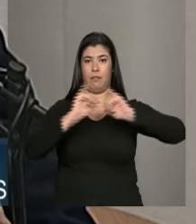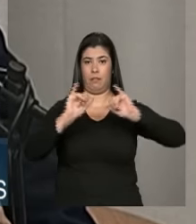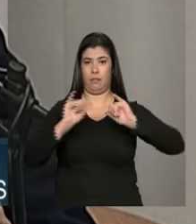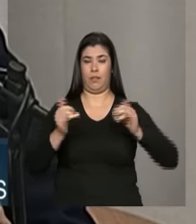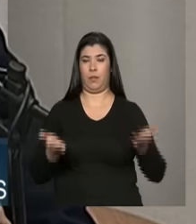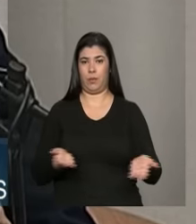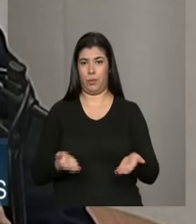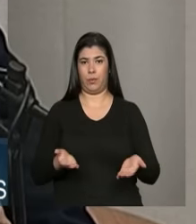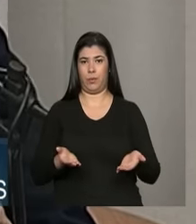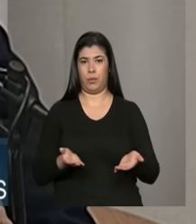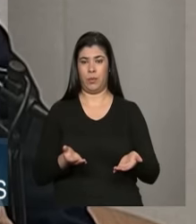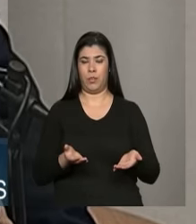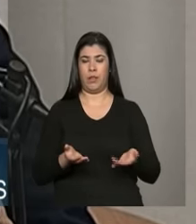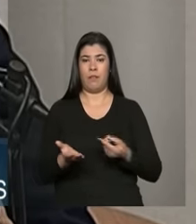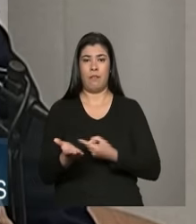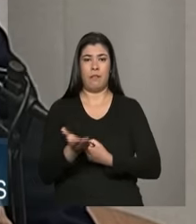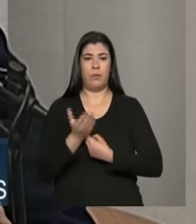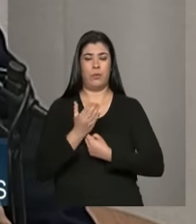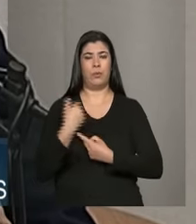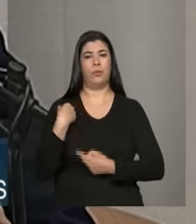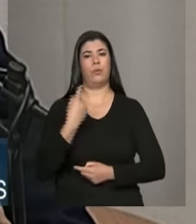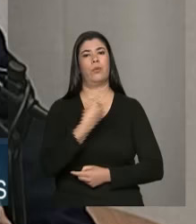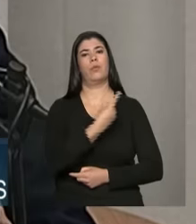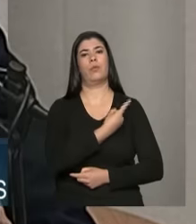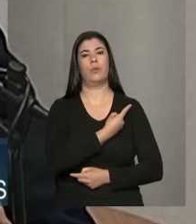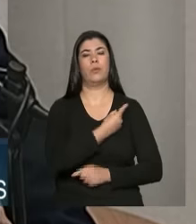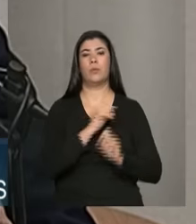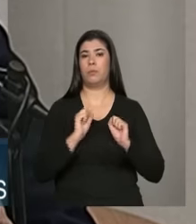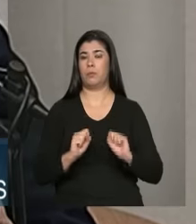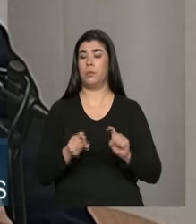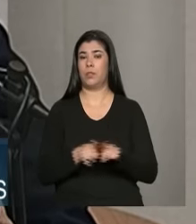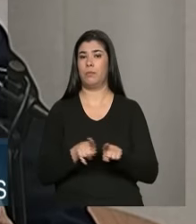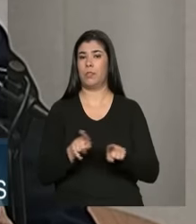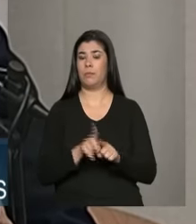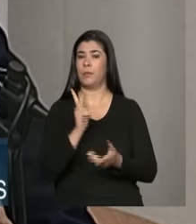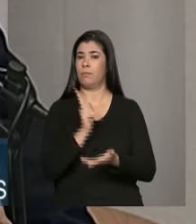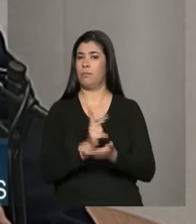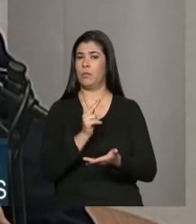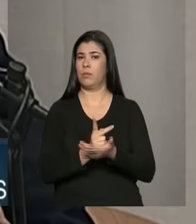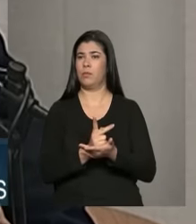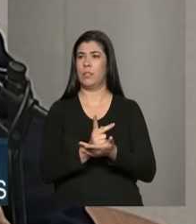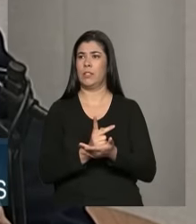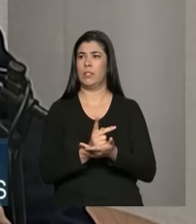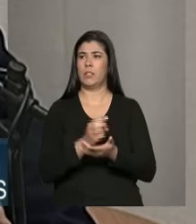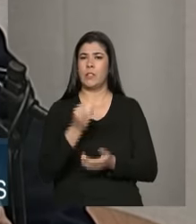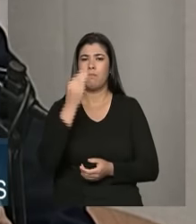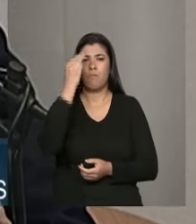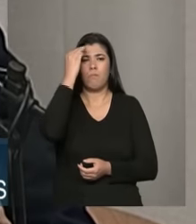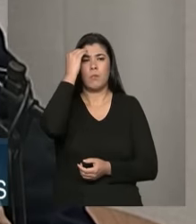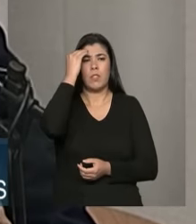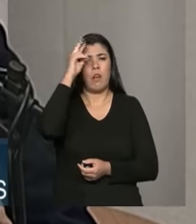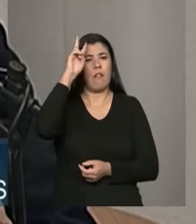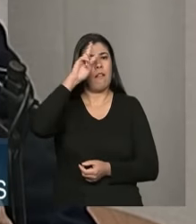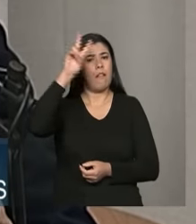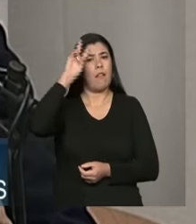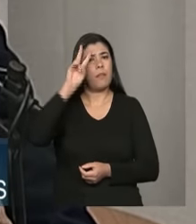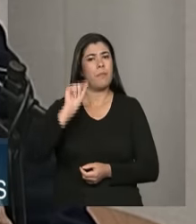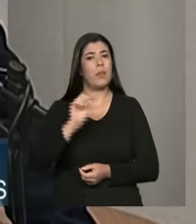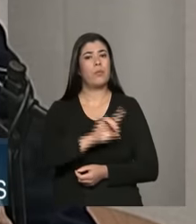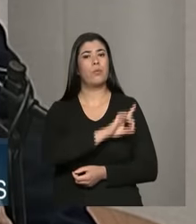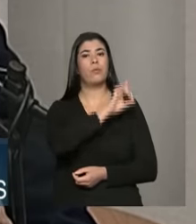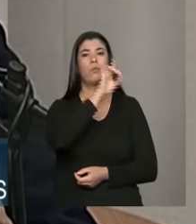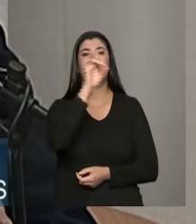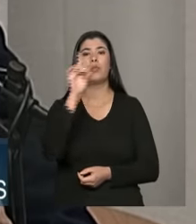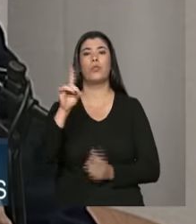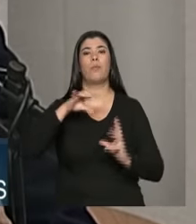permitem né a gente eh manter na memória da sociedade né com o dia mundial